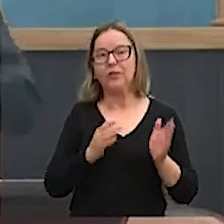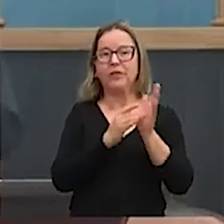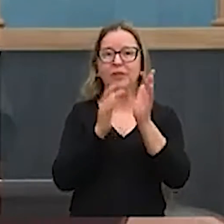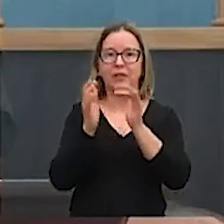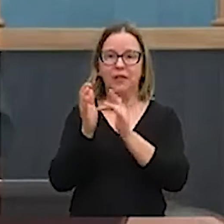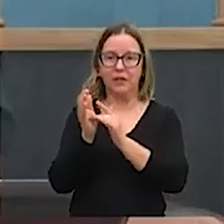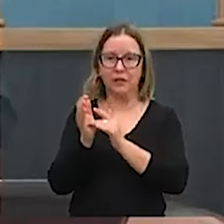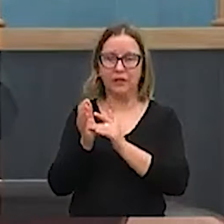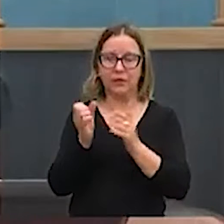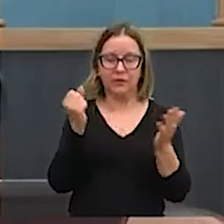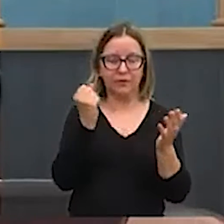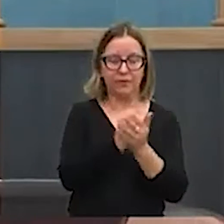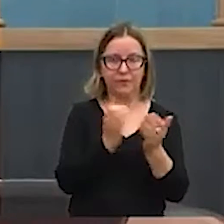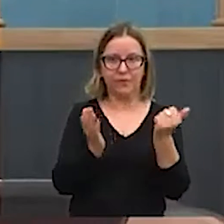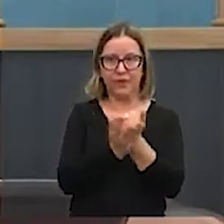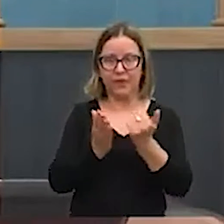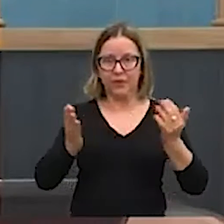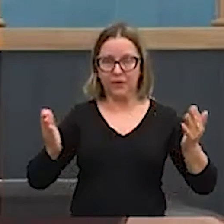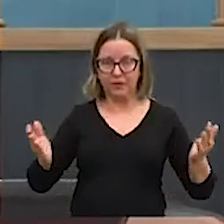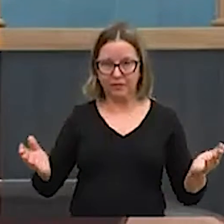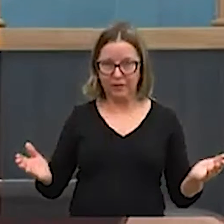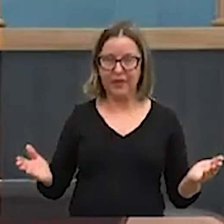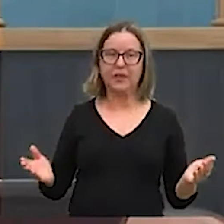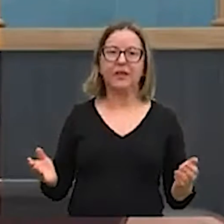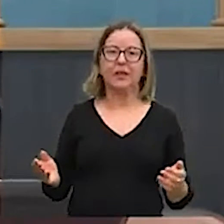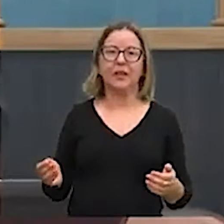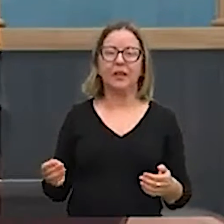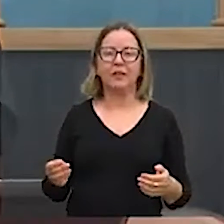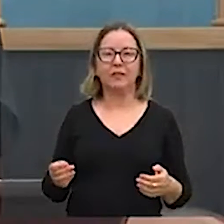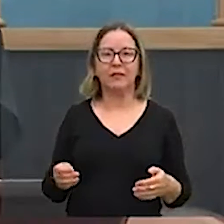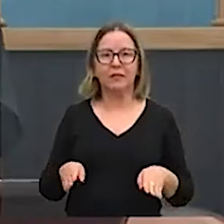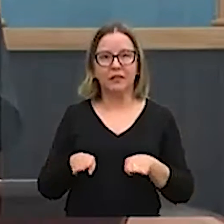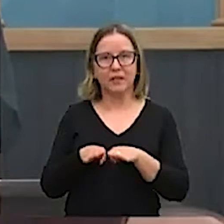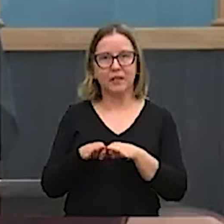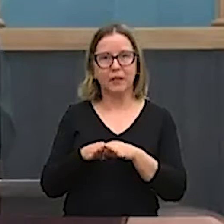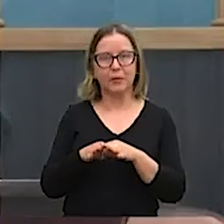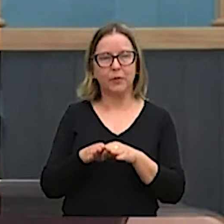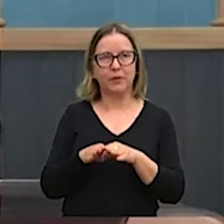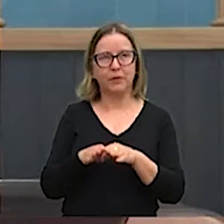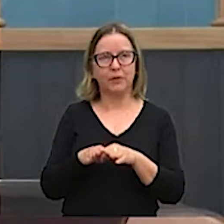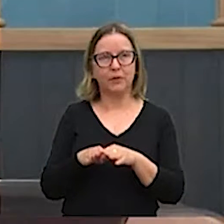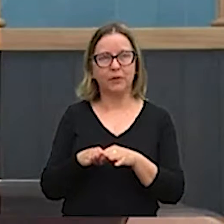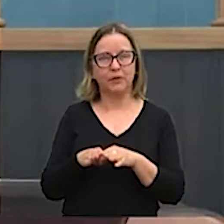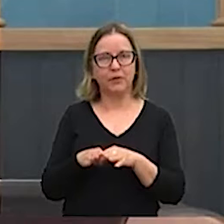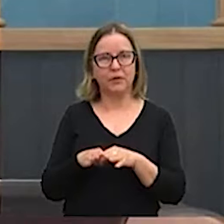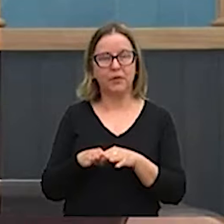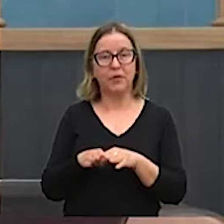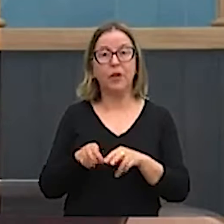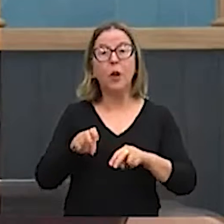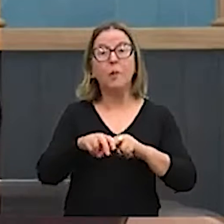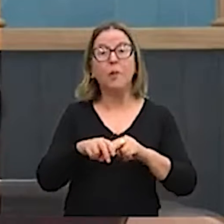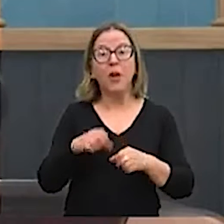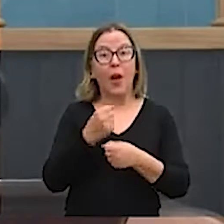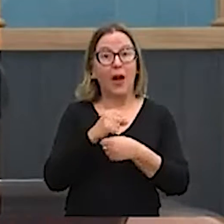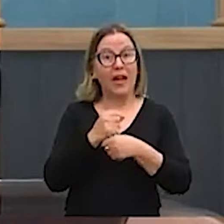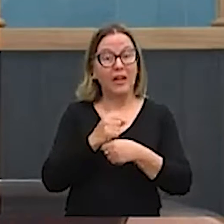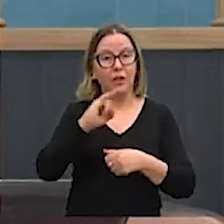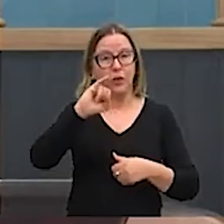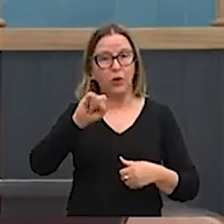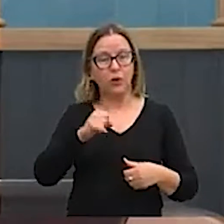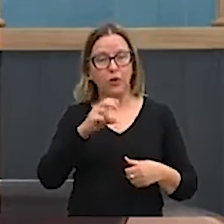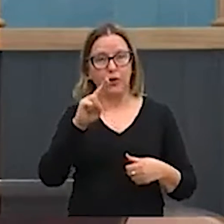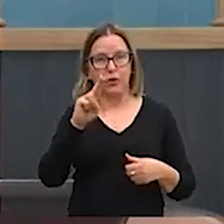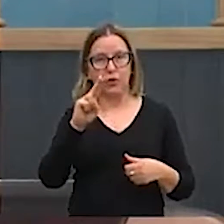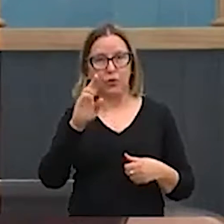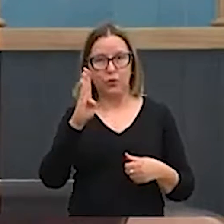Jesus foi crucificado e também por ser um ano de jubileu, o